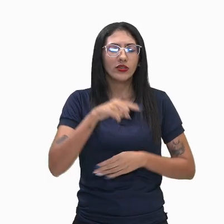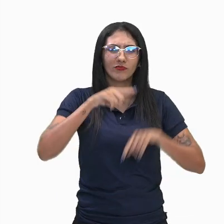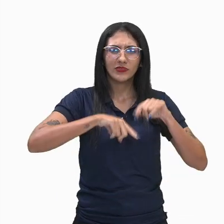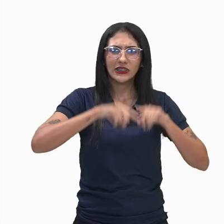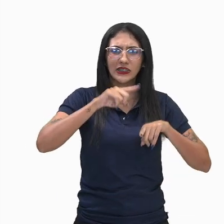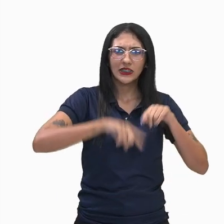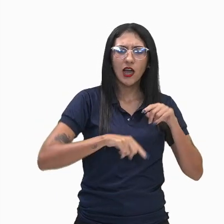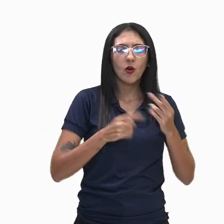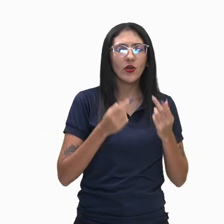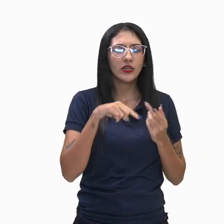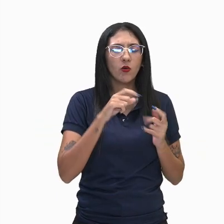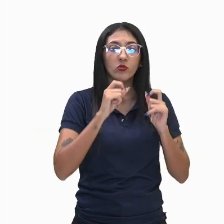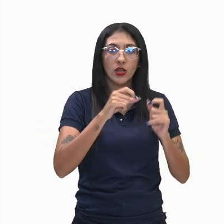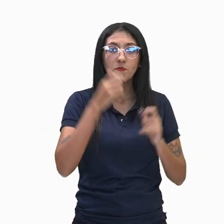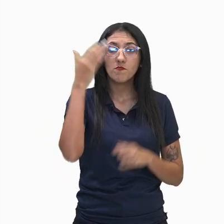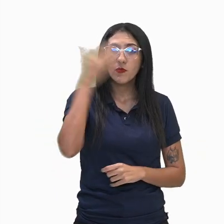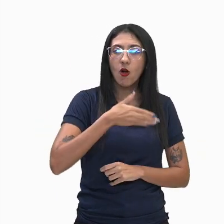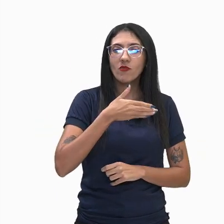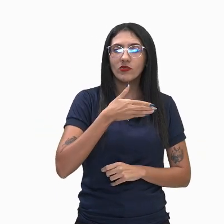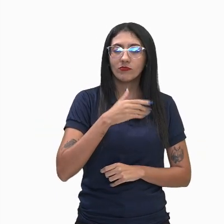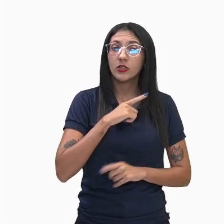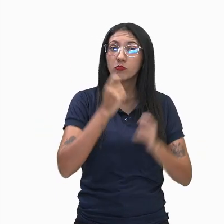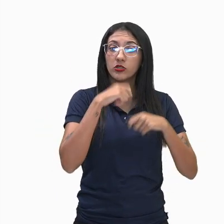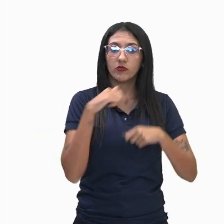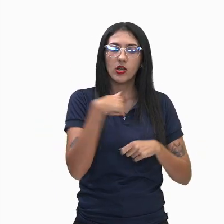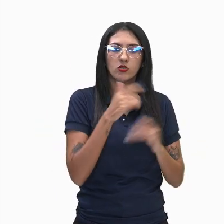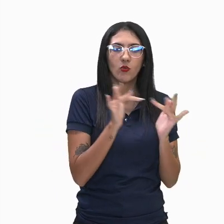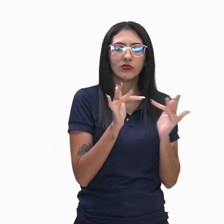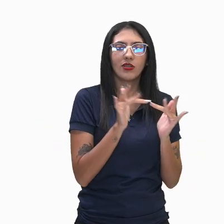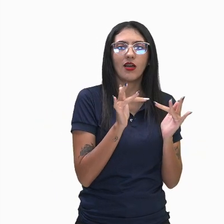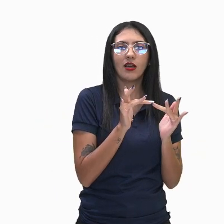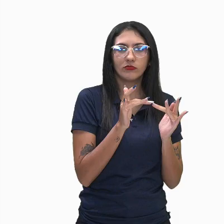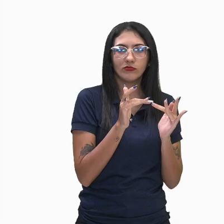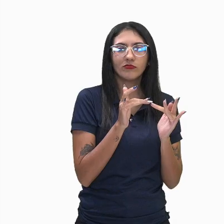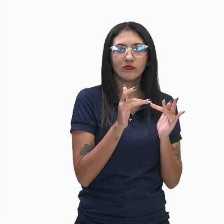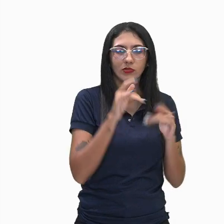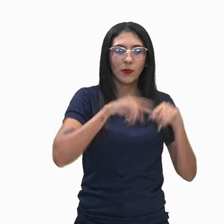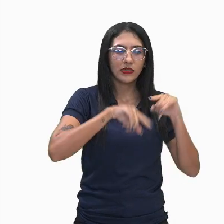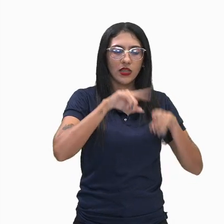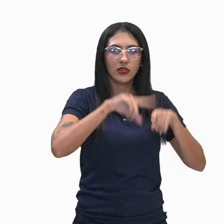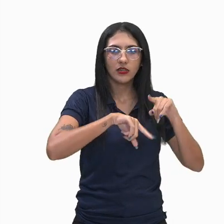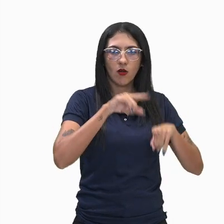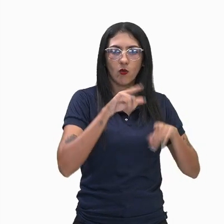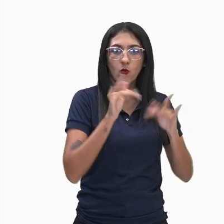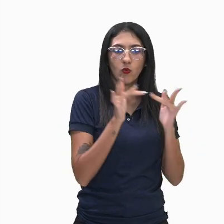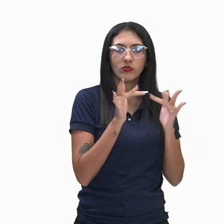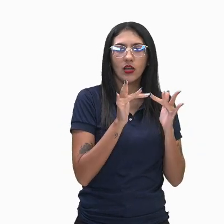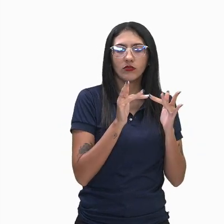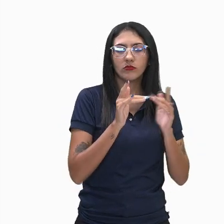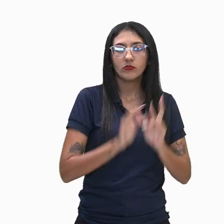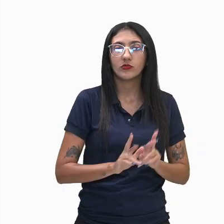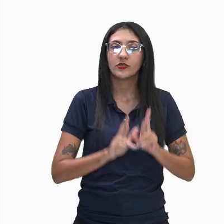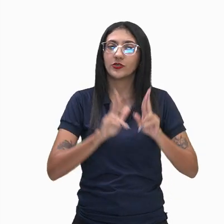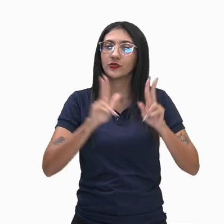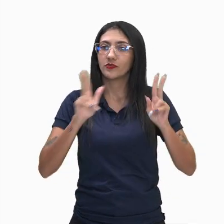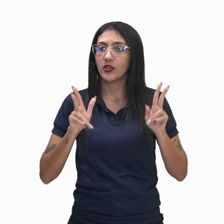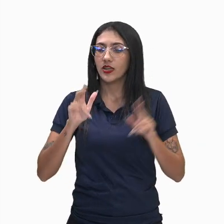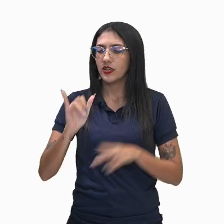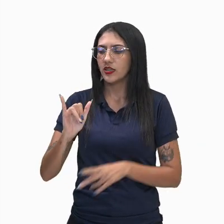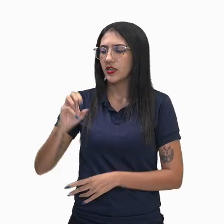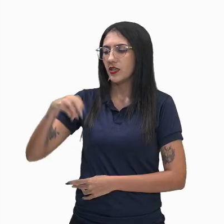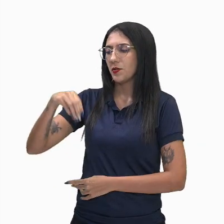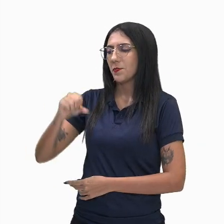elas literalmente existem no mundo físico, elas são matéria, diferentemente das